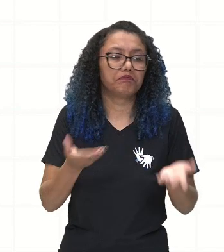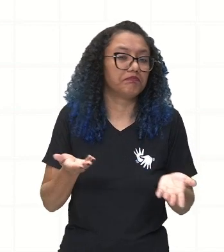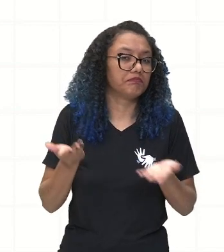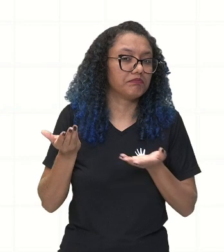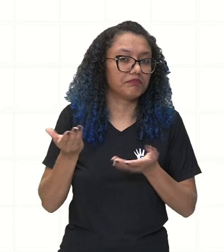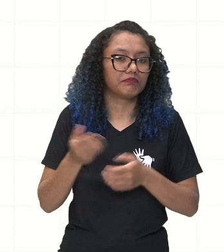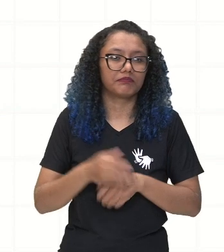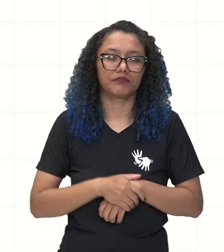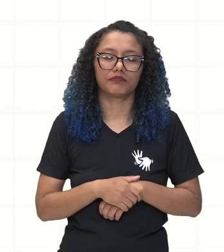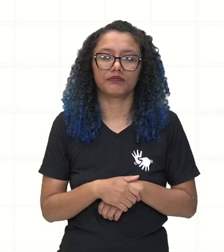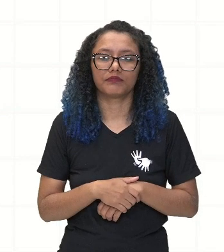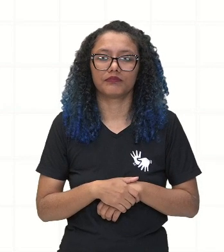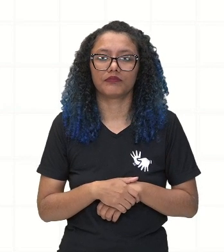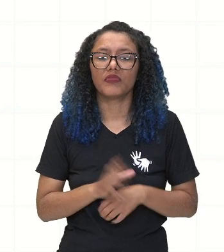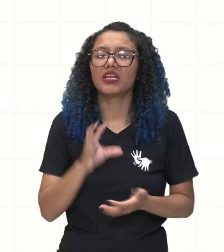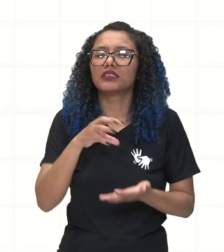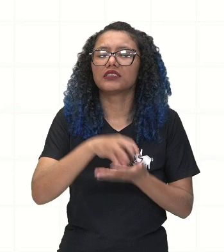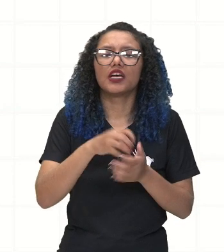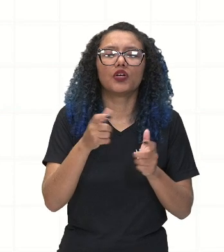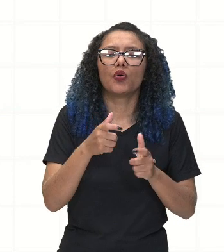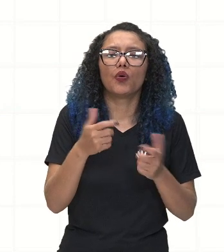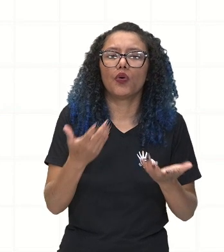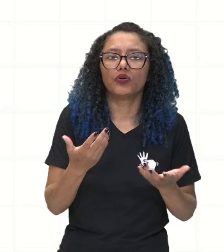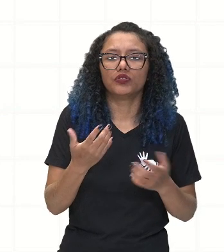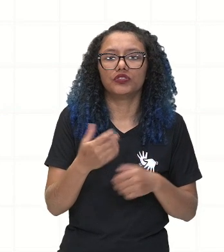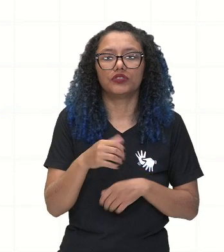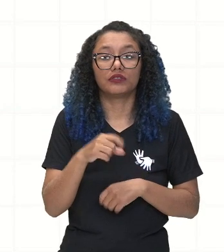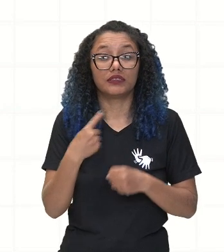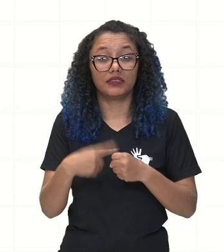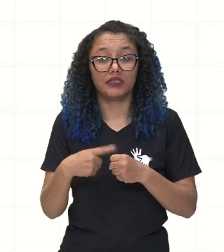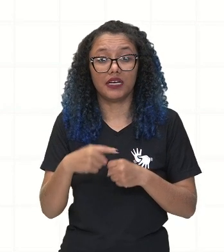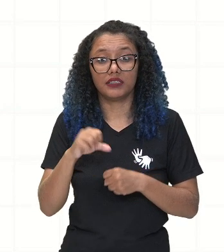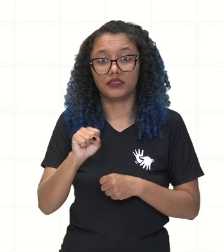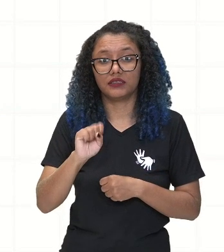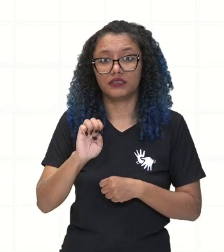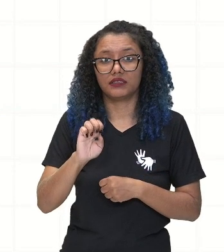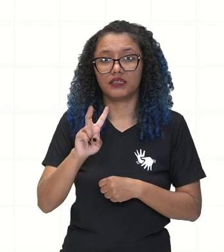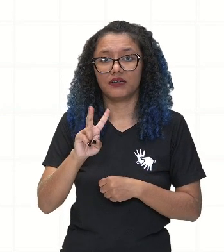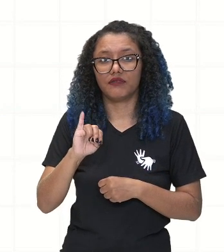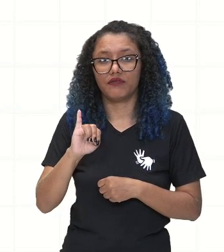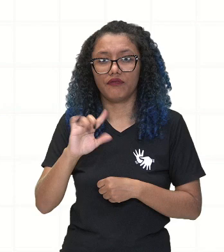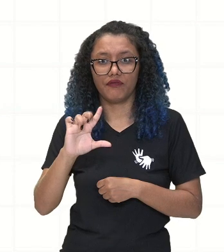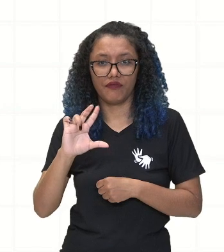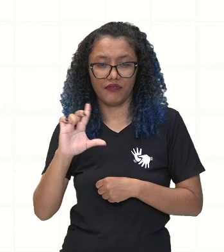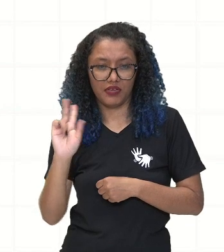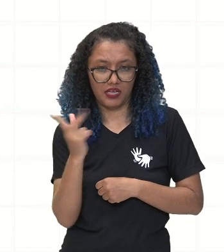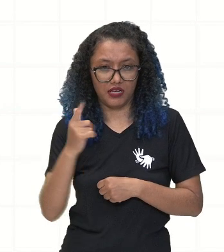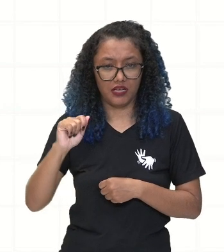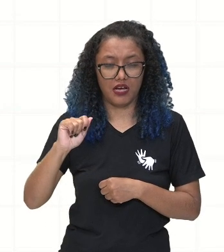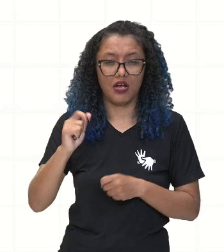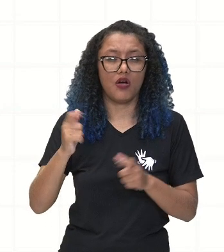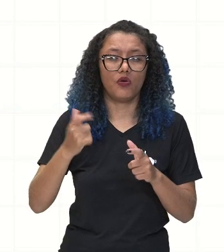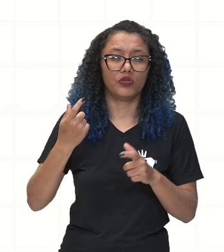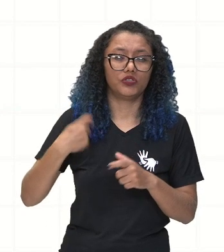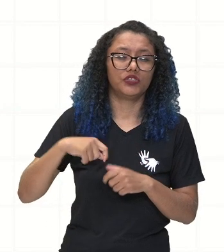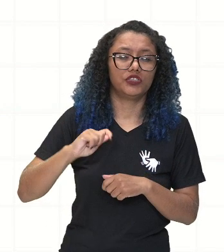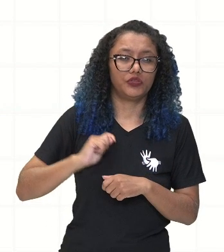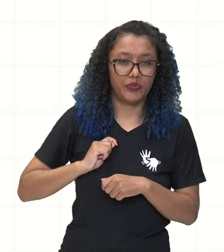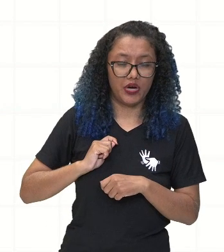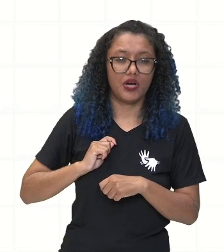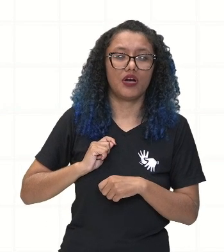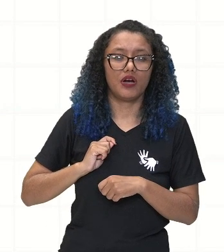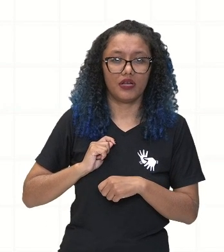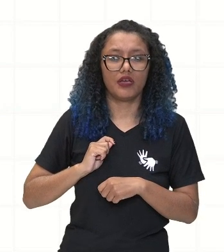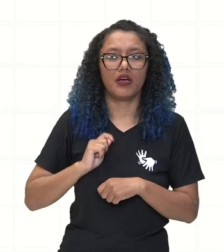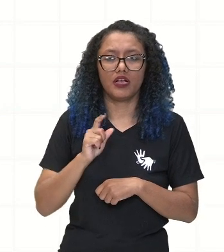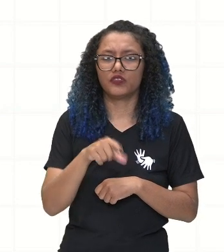Índias? Bem, a sede vai ser em Sevilha, na Espanha. Sevilha ela foi escolhida para sediar o Conselho